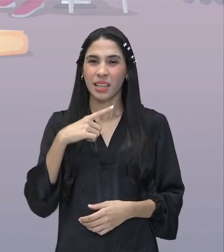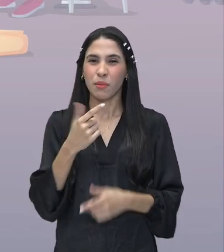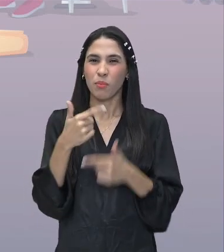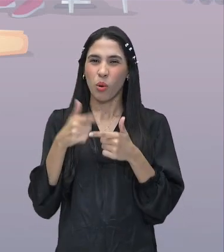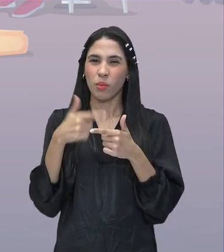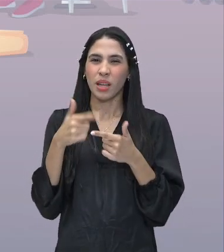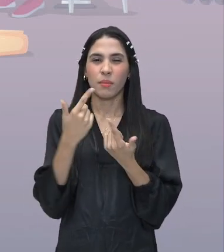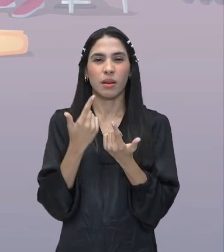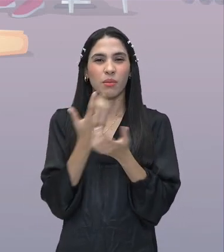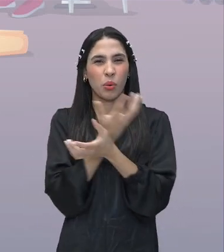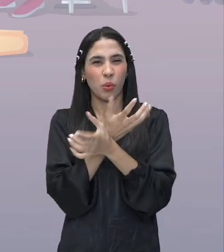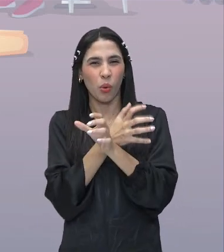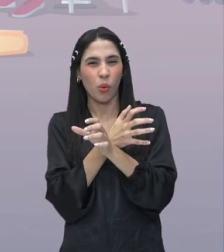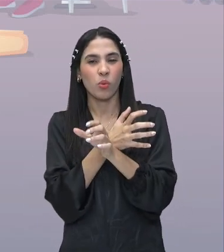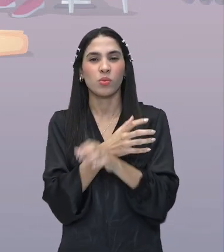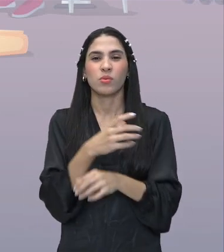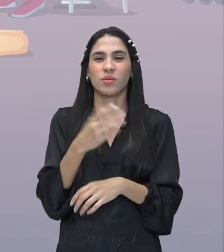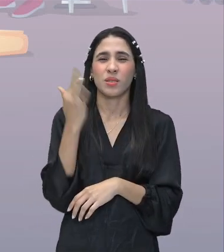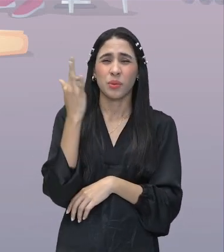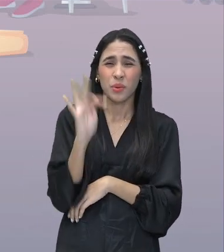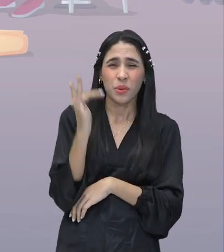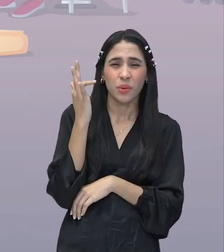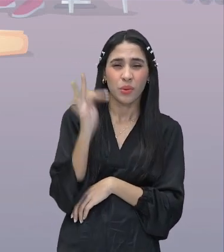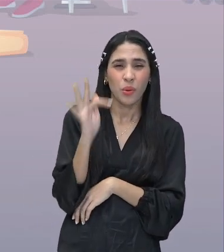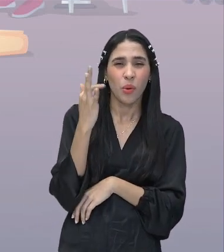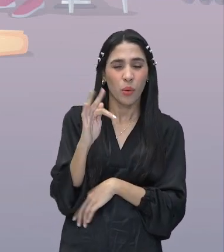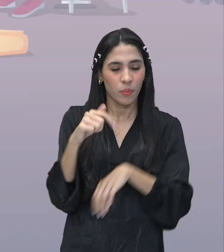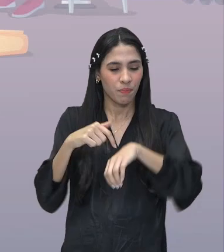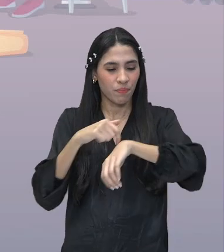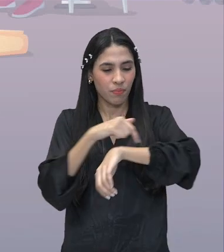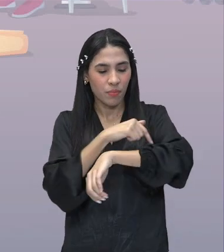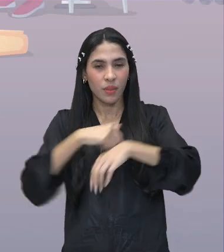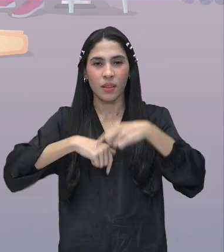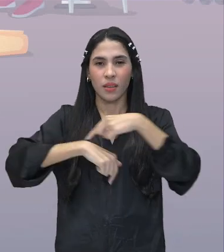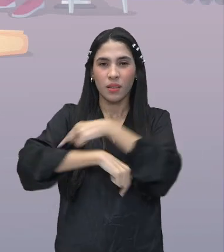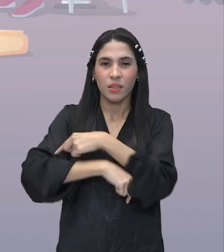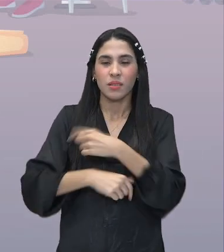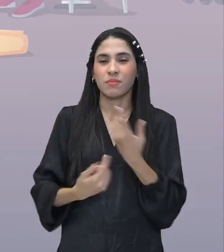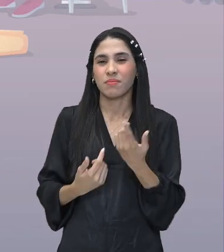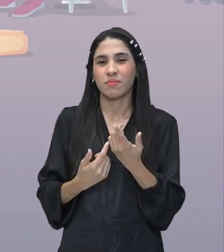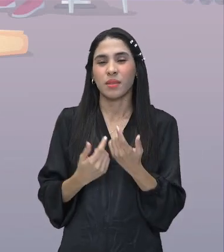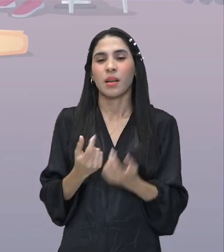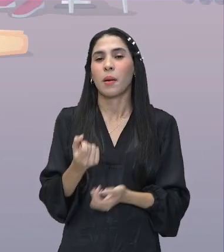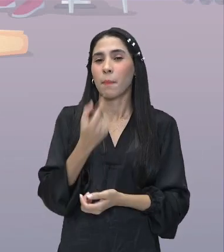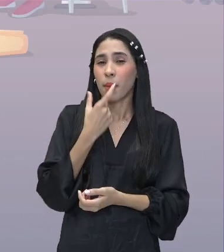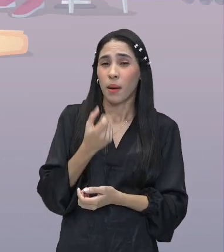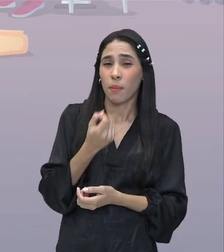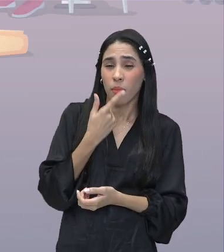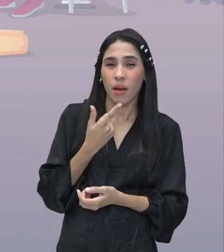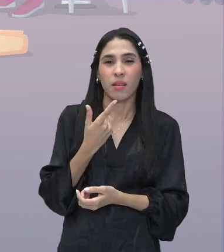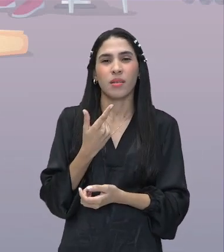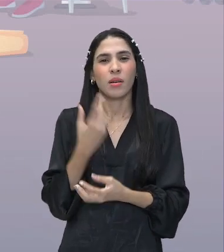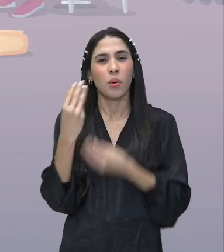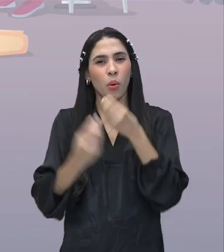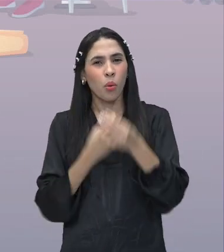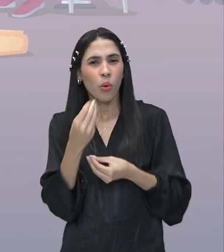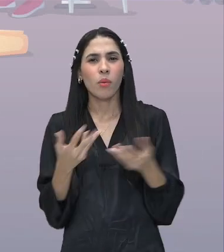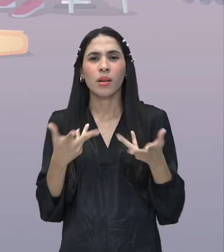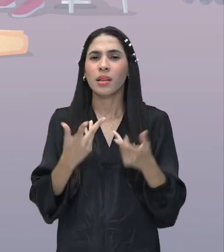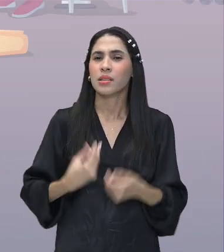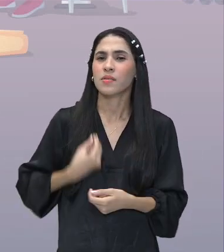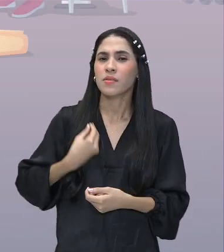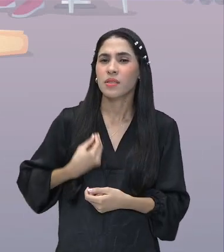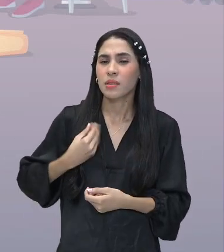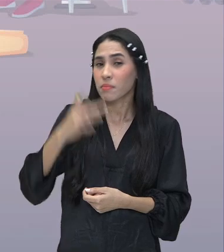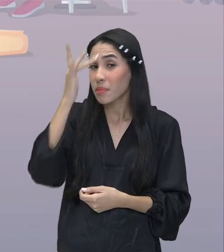por exemplo, que sente dor ali, uma dor crônica que não passa, toma remédio. Como é que é essa qualidade de vida